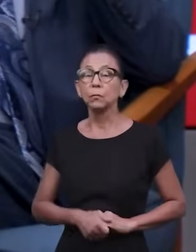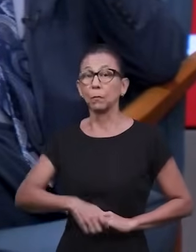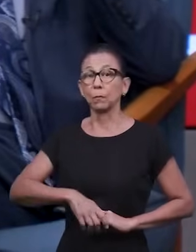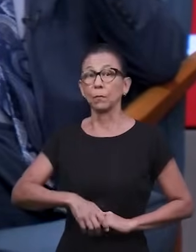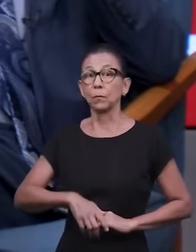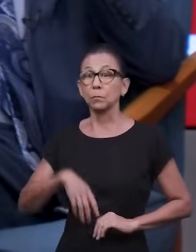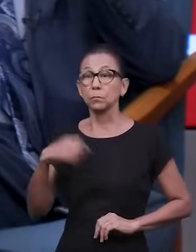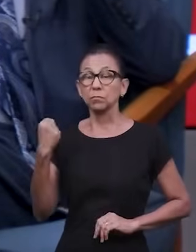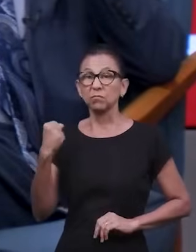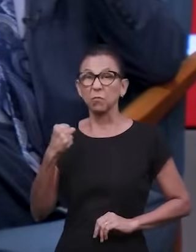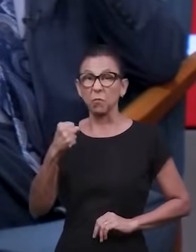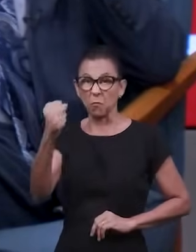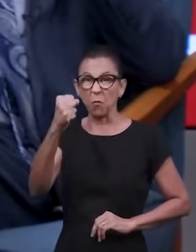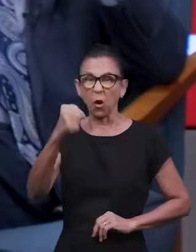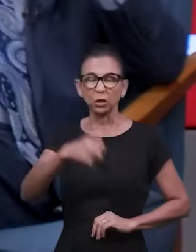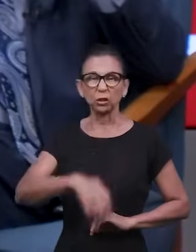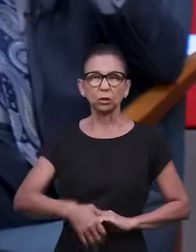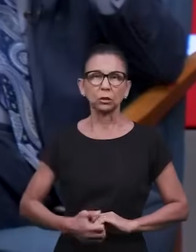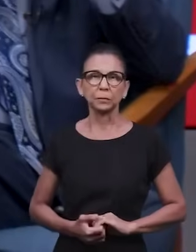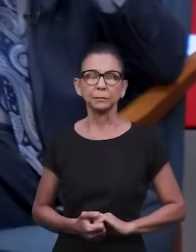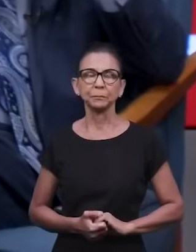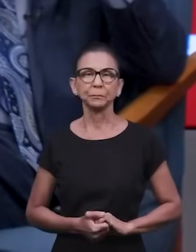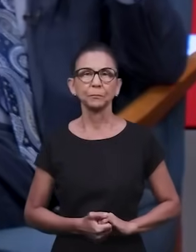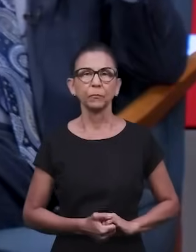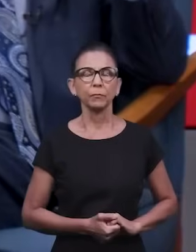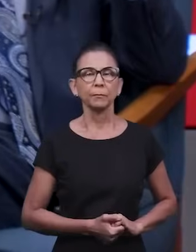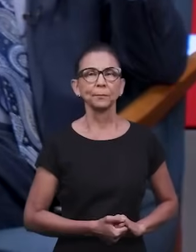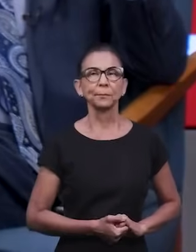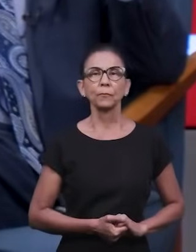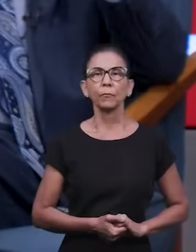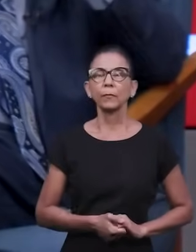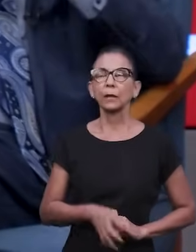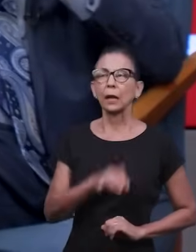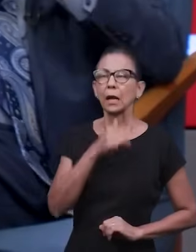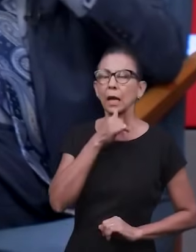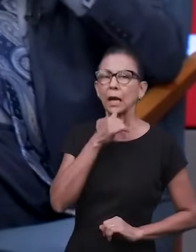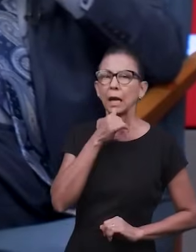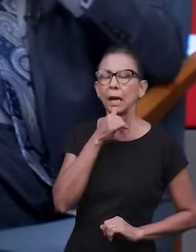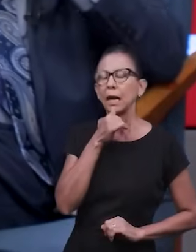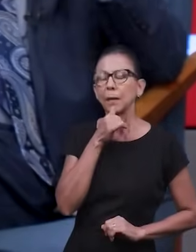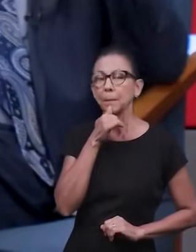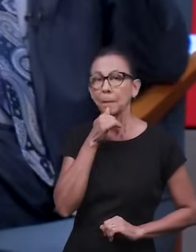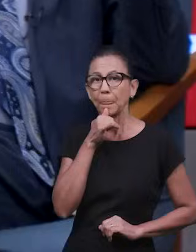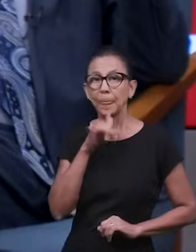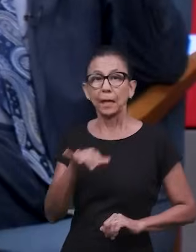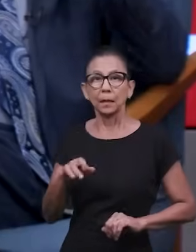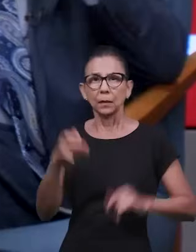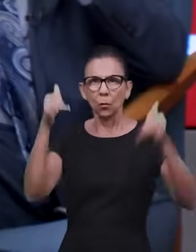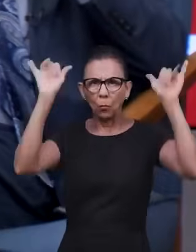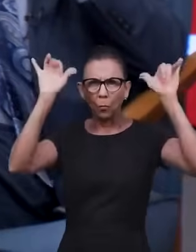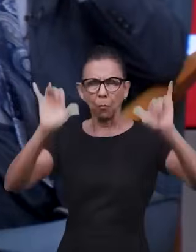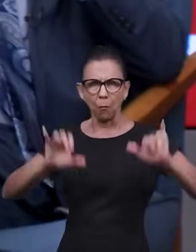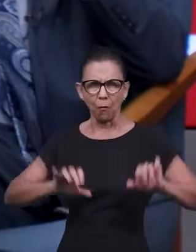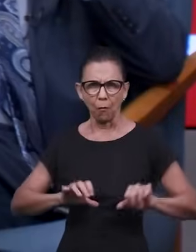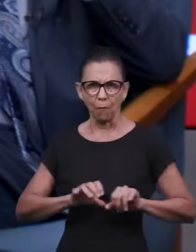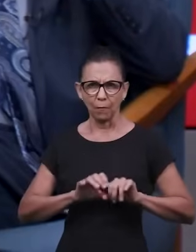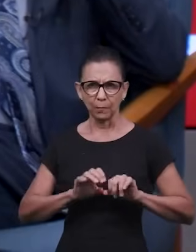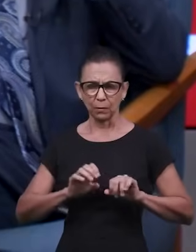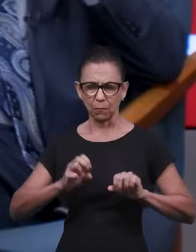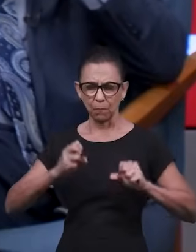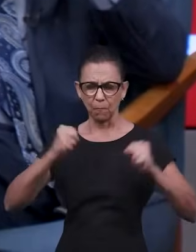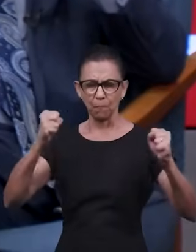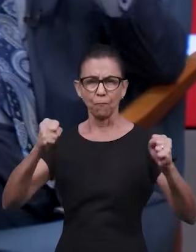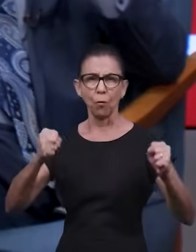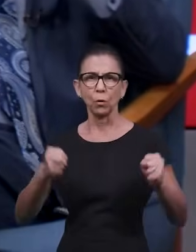cabo de aço você vê por exemplo esses corredores né de grande